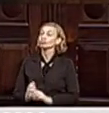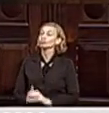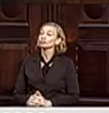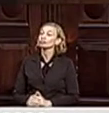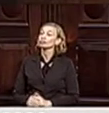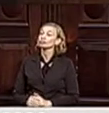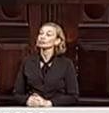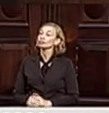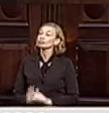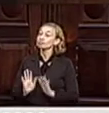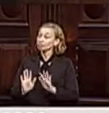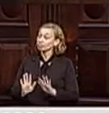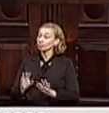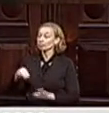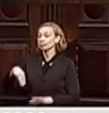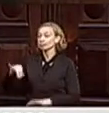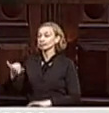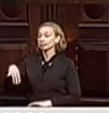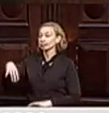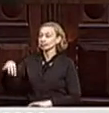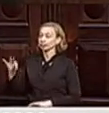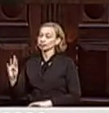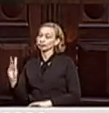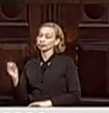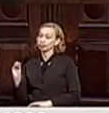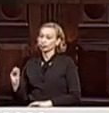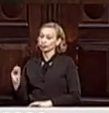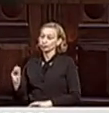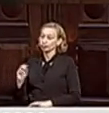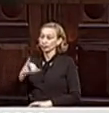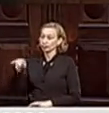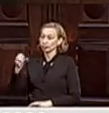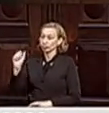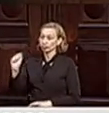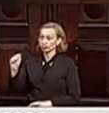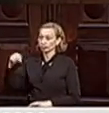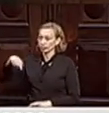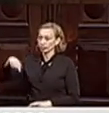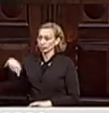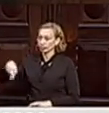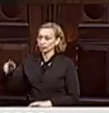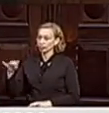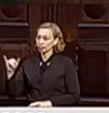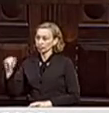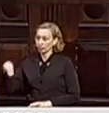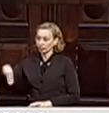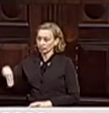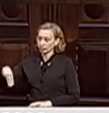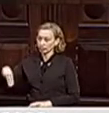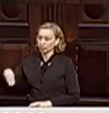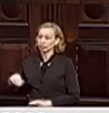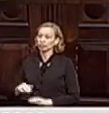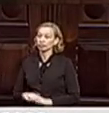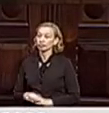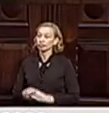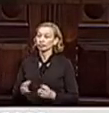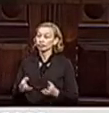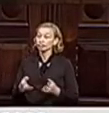Mas o ministro Joaquim Barbosa queria submeter a